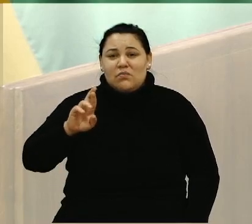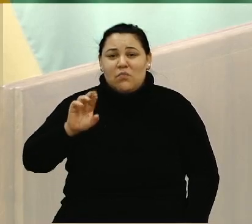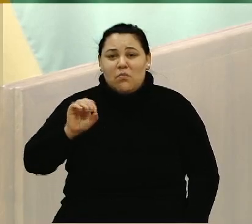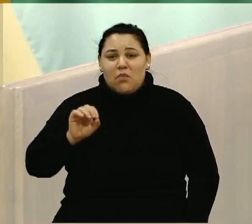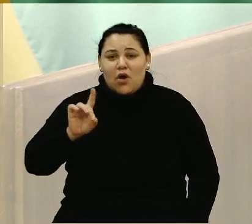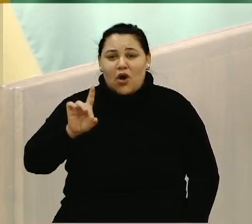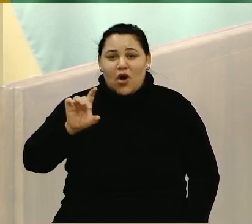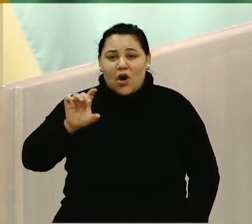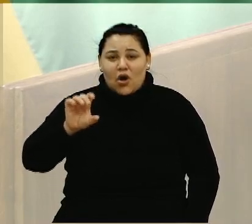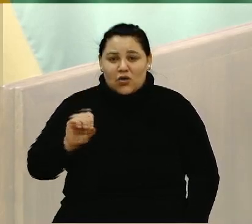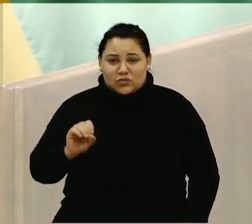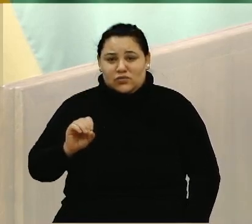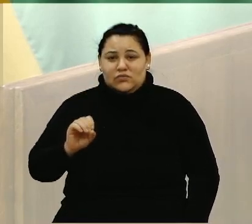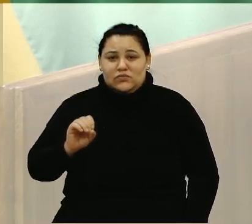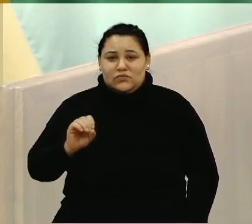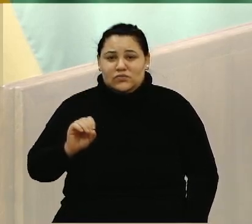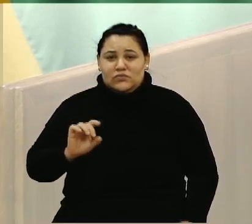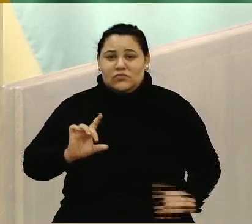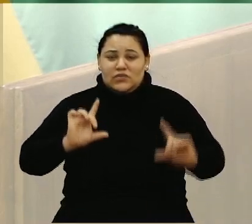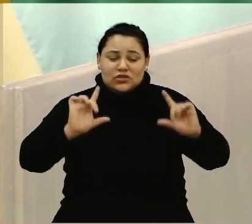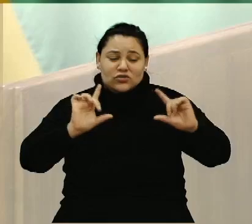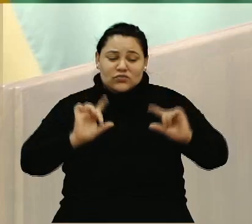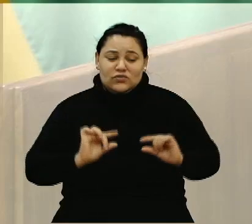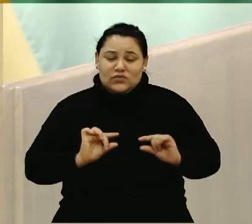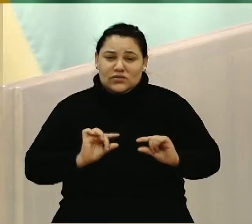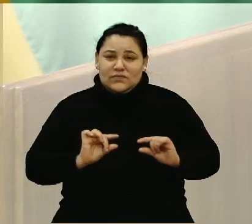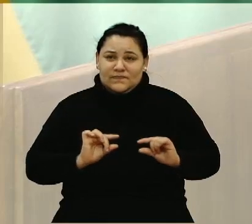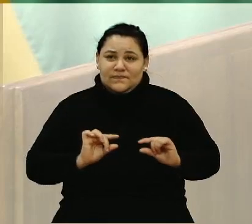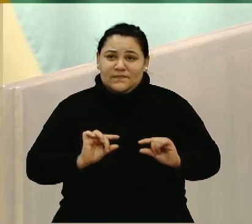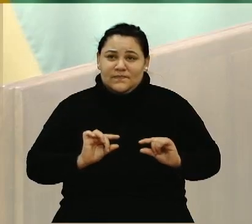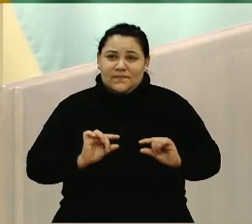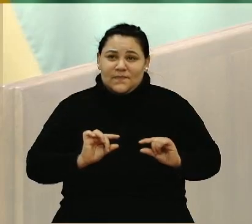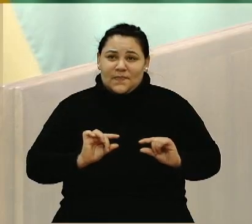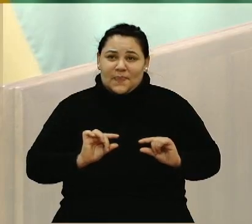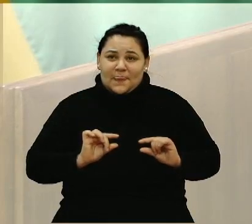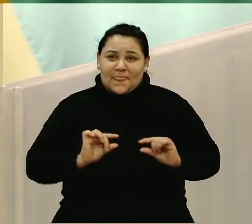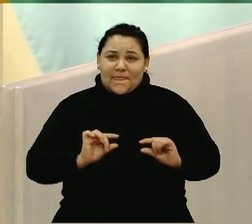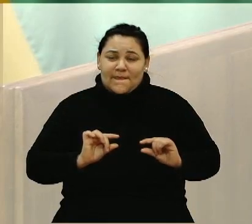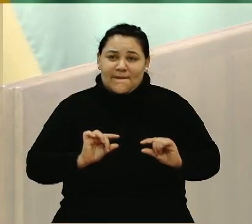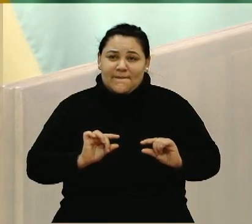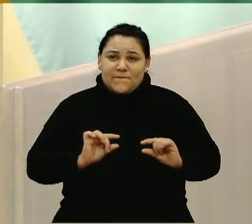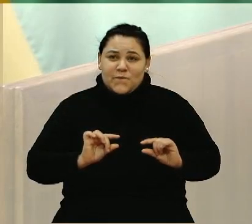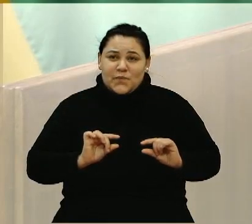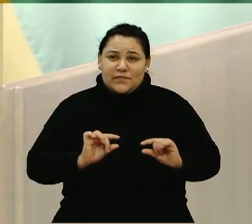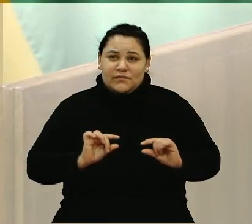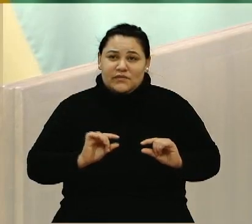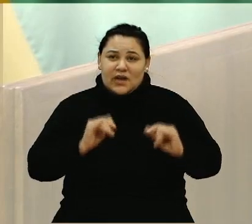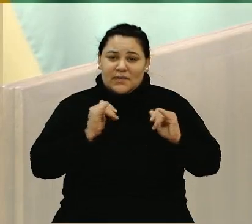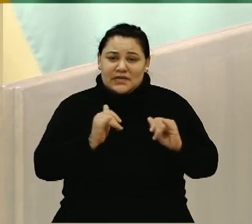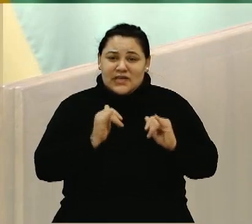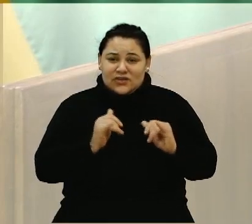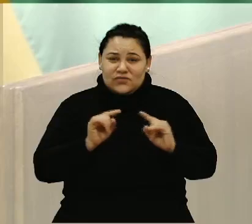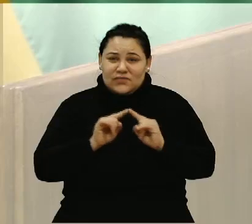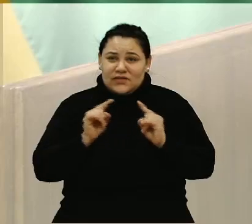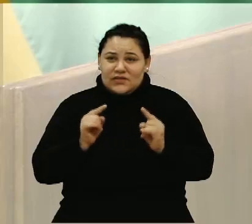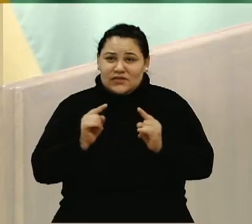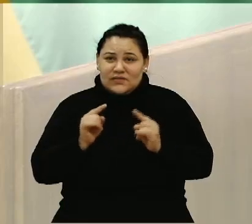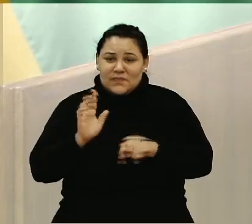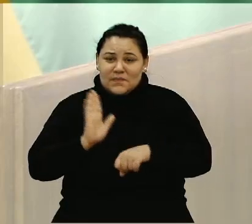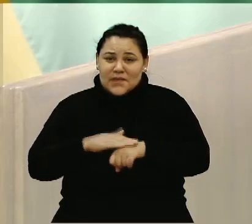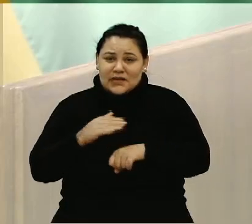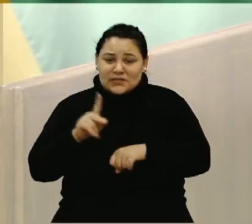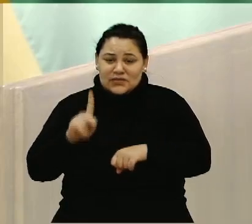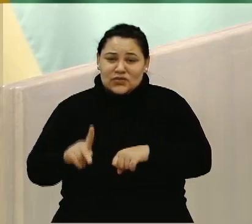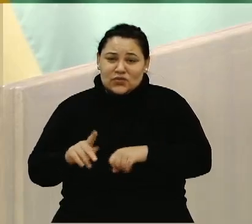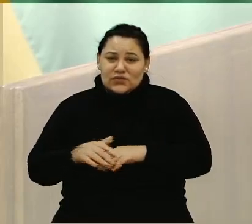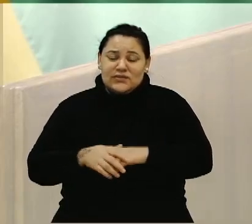diminuir a passagem, para aumentarmos os usuários, para menos